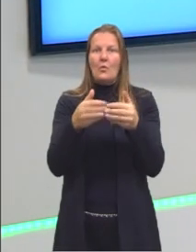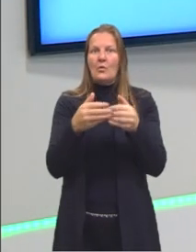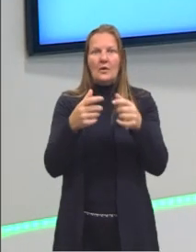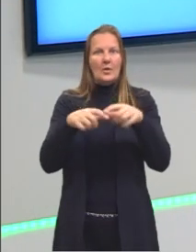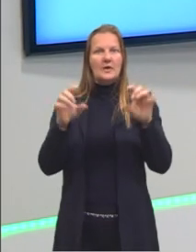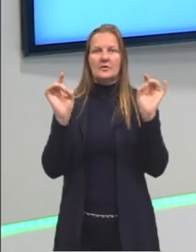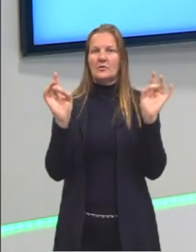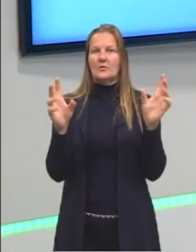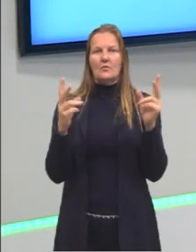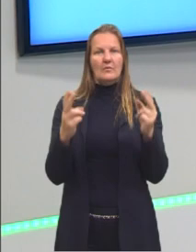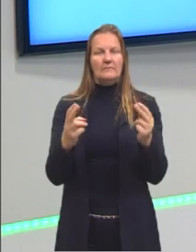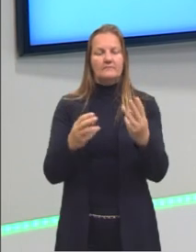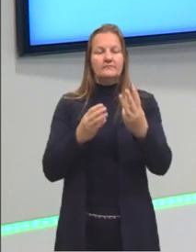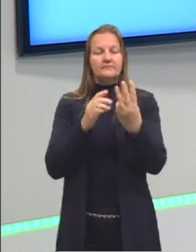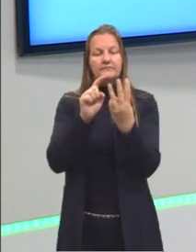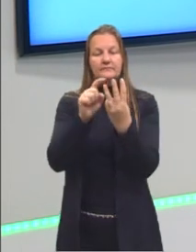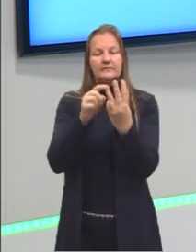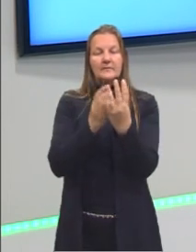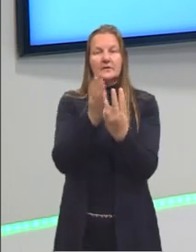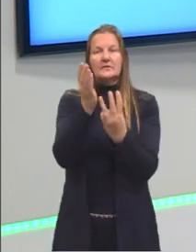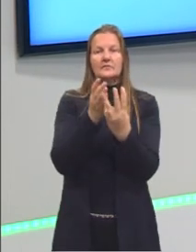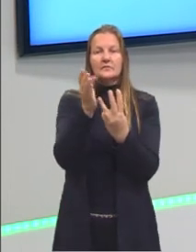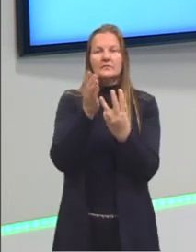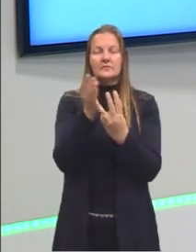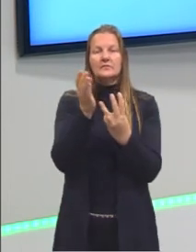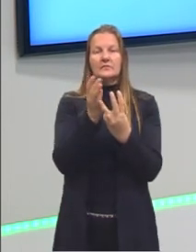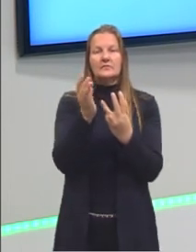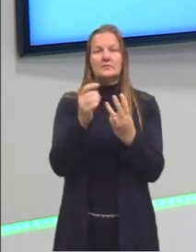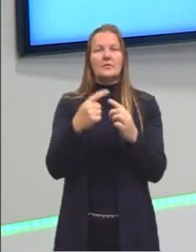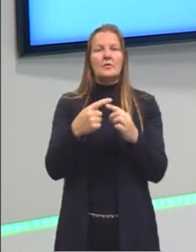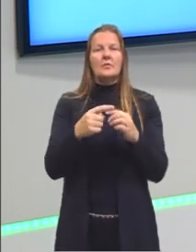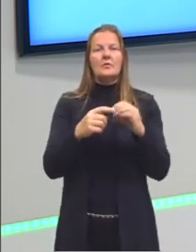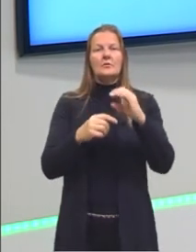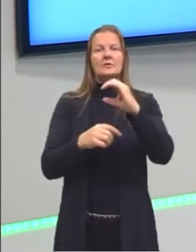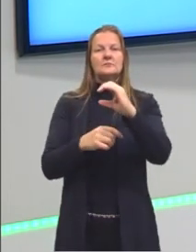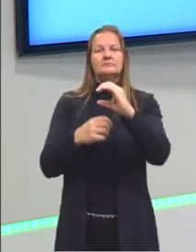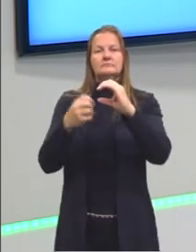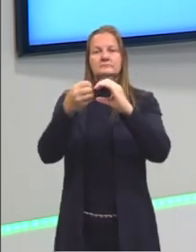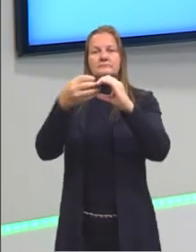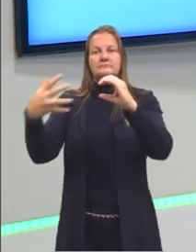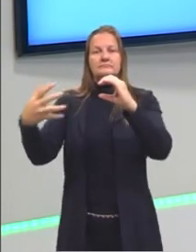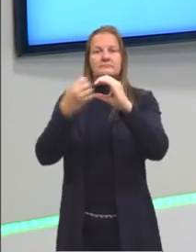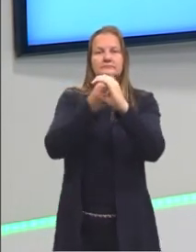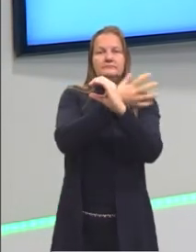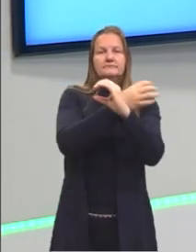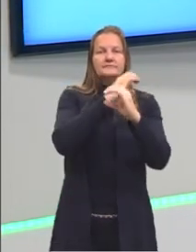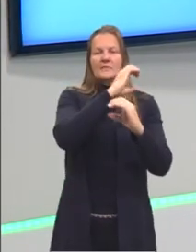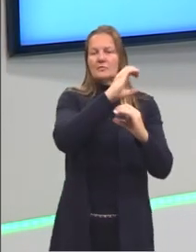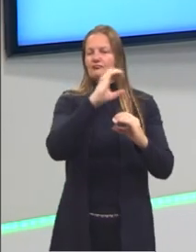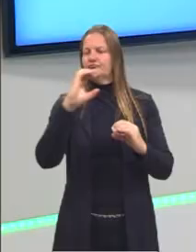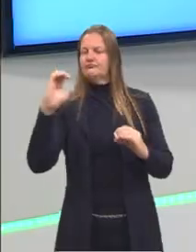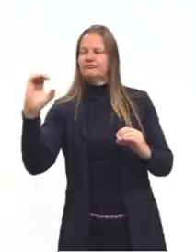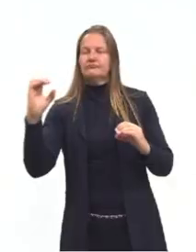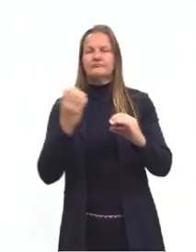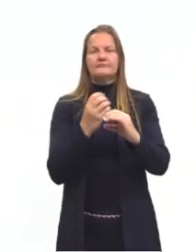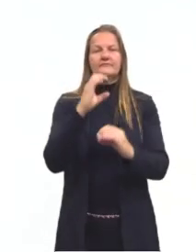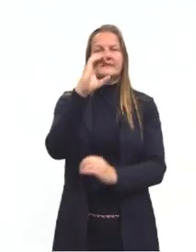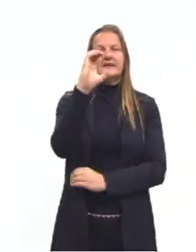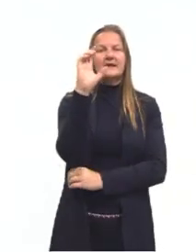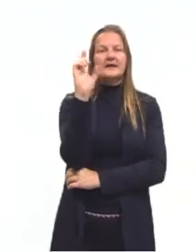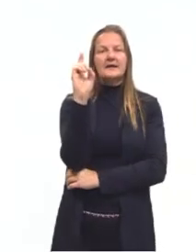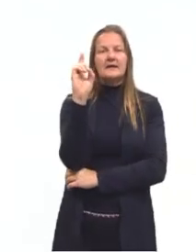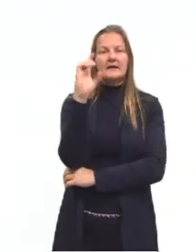e o terceiro postulado é a questão de formar cadeias e a gente sabe que uma estrutura por exemplo de